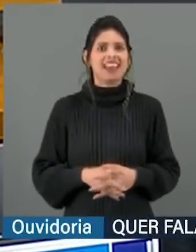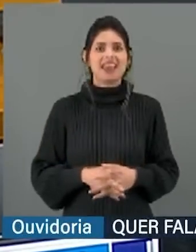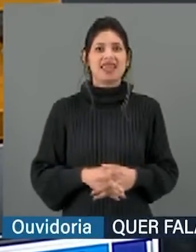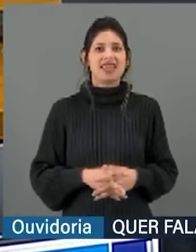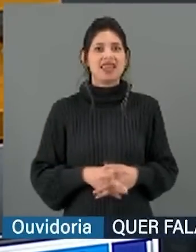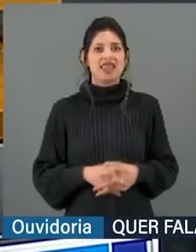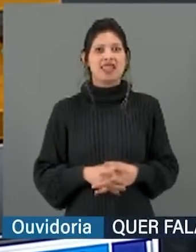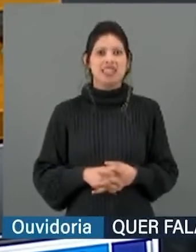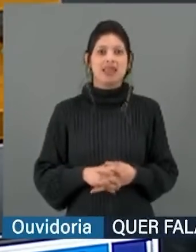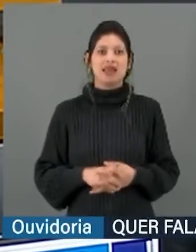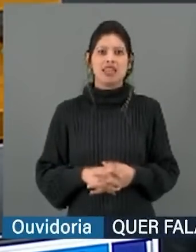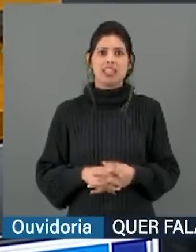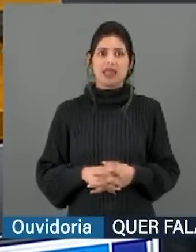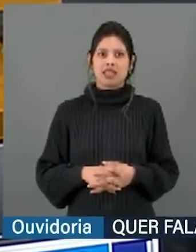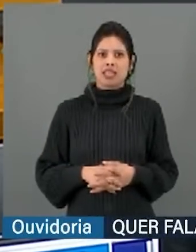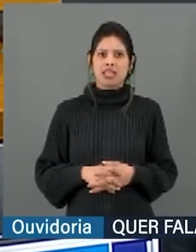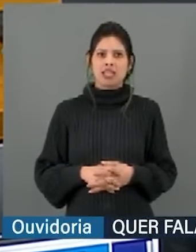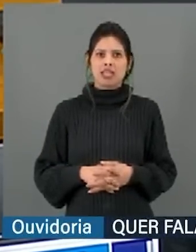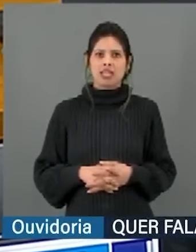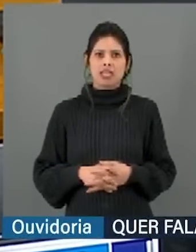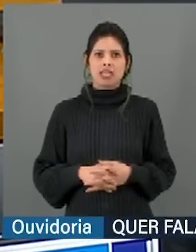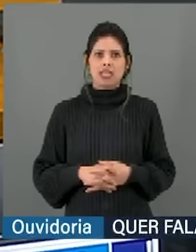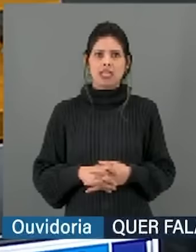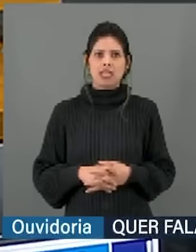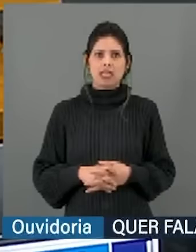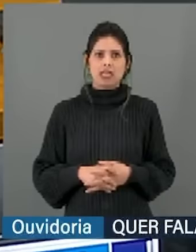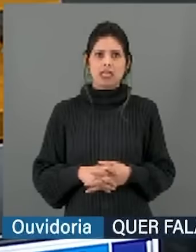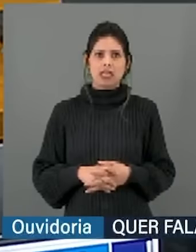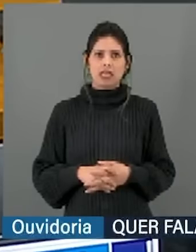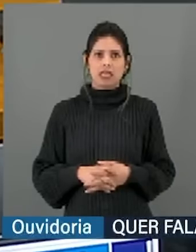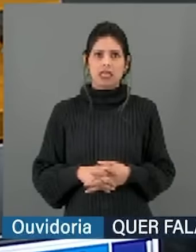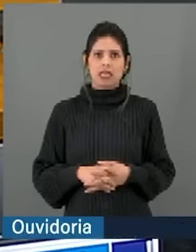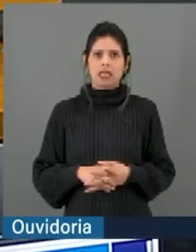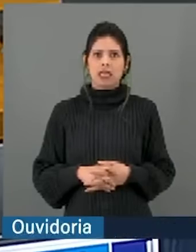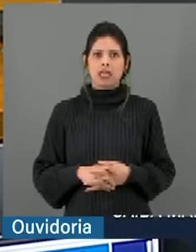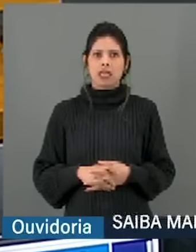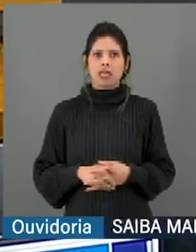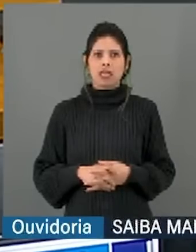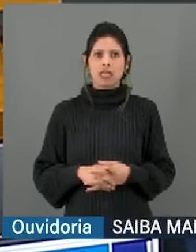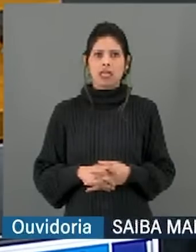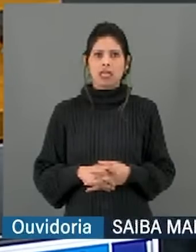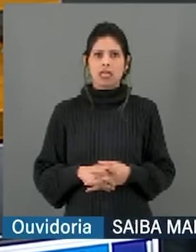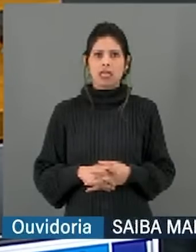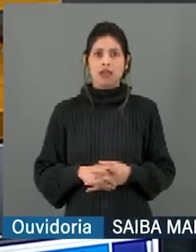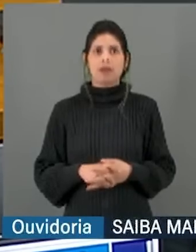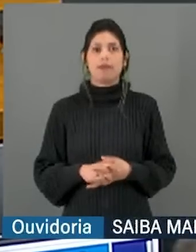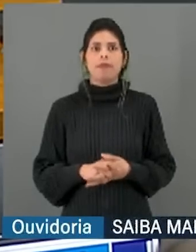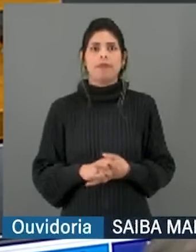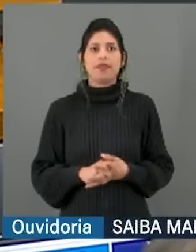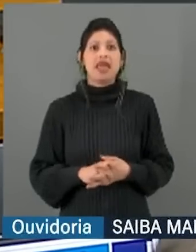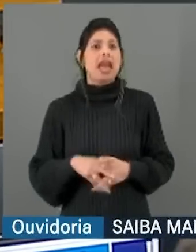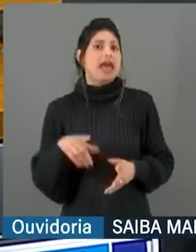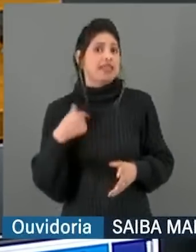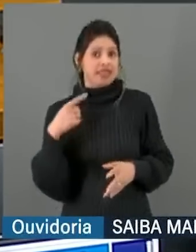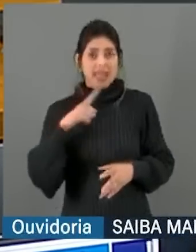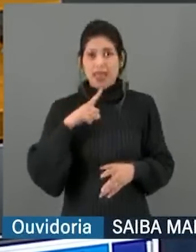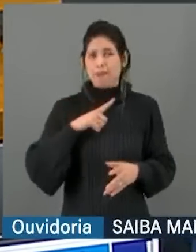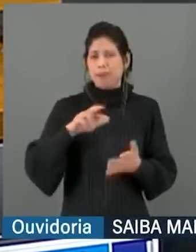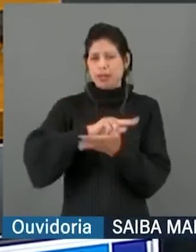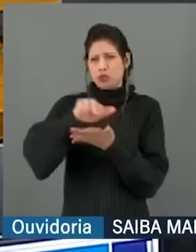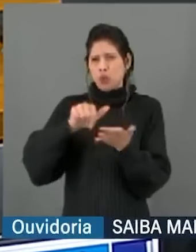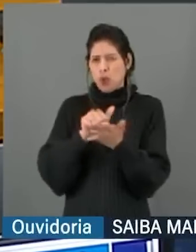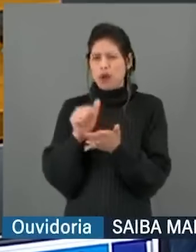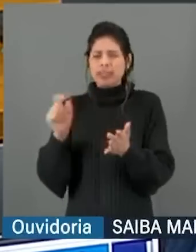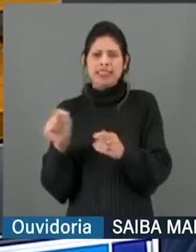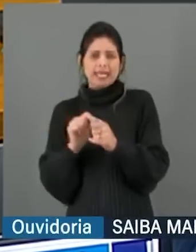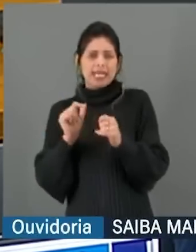estupro, é solidário a aborto, é solidário um monte de coisa, é solidário ao Maduro. Então, você não seria solidário à coisa errada,